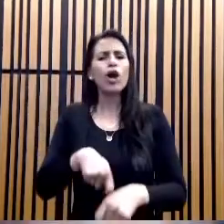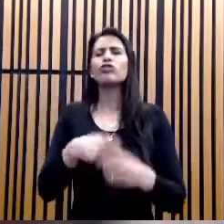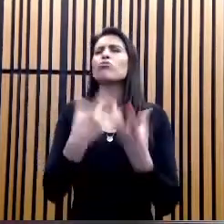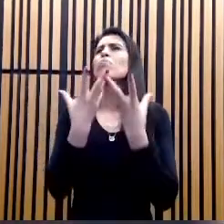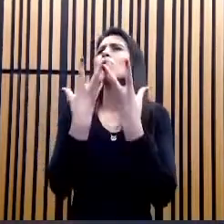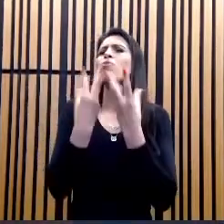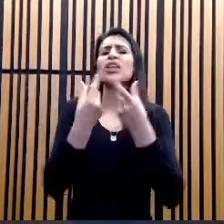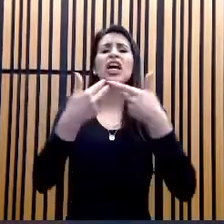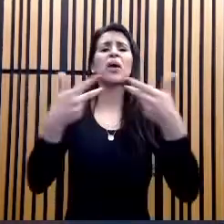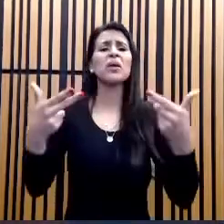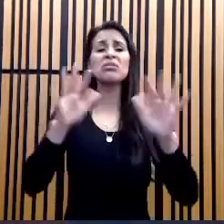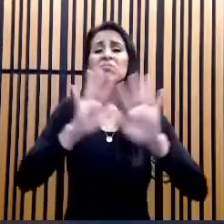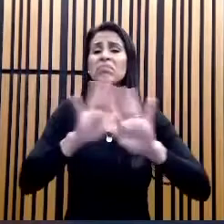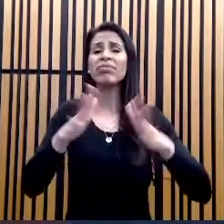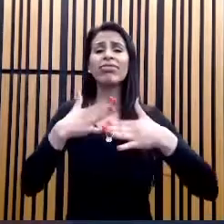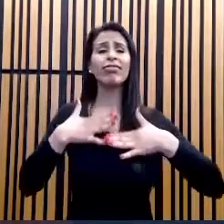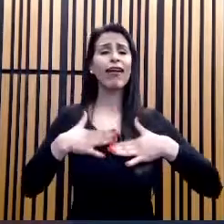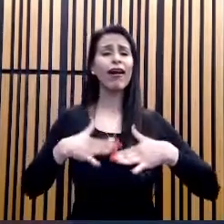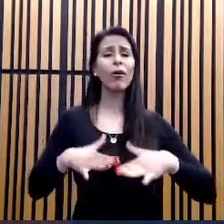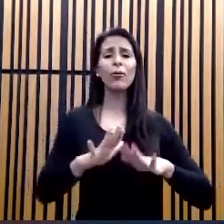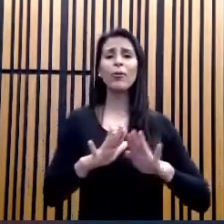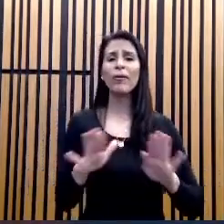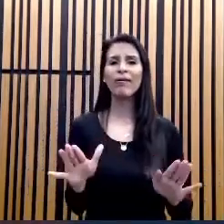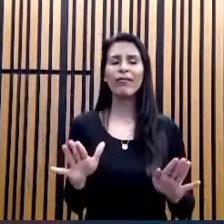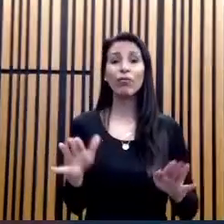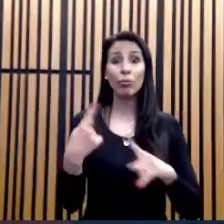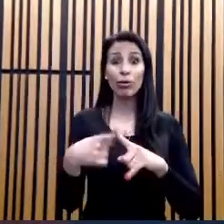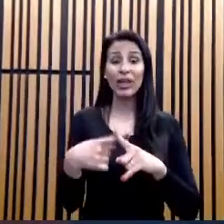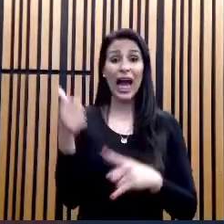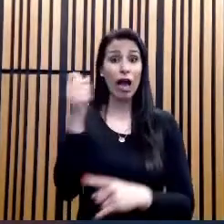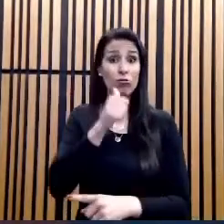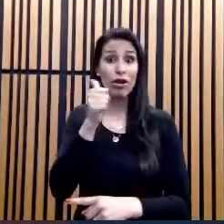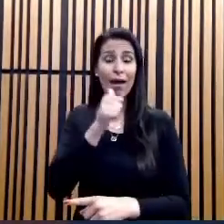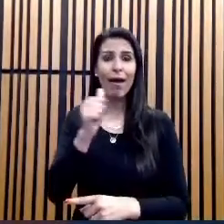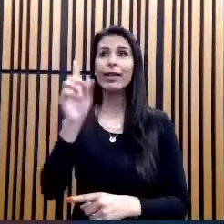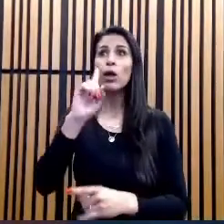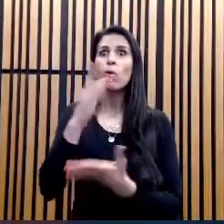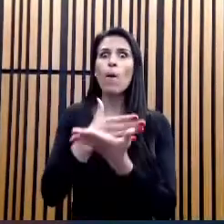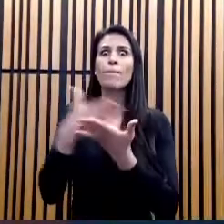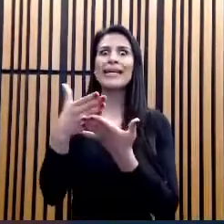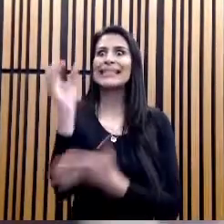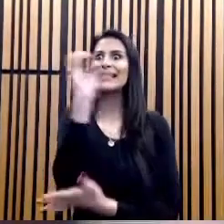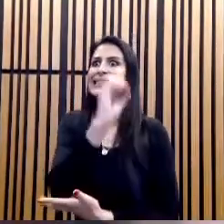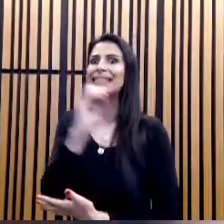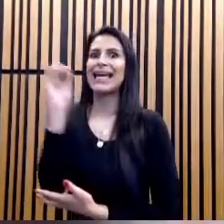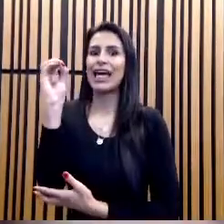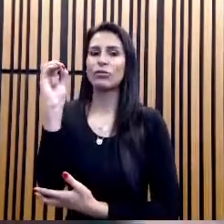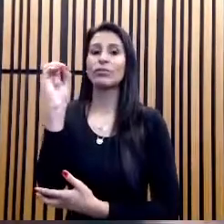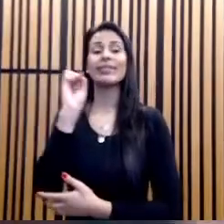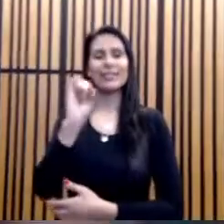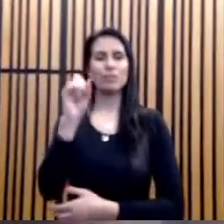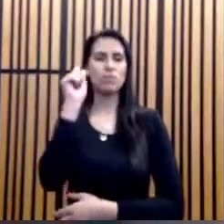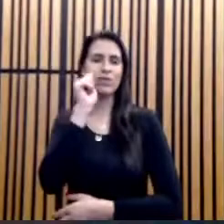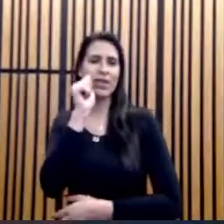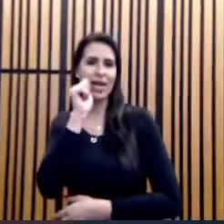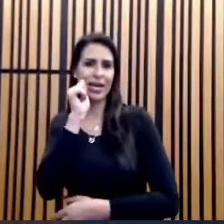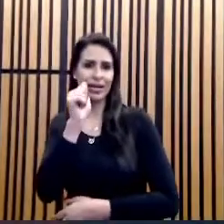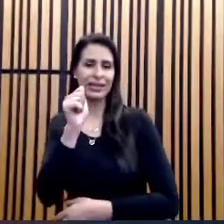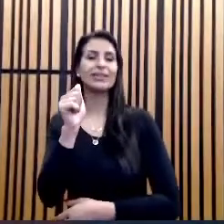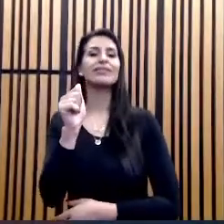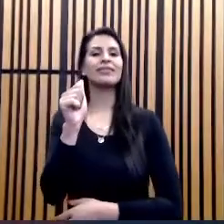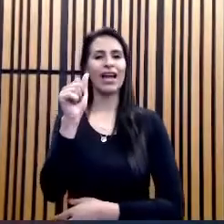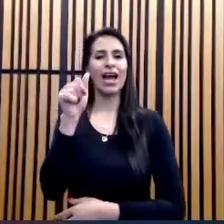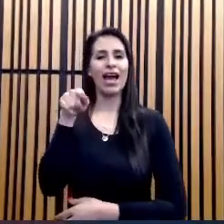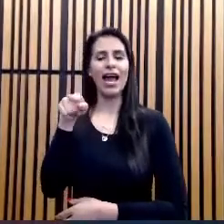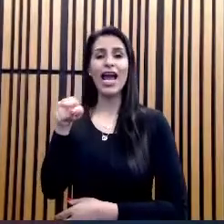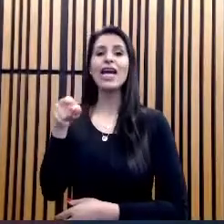tranquilidade absoluta, porque ela não começa do zero. Qualquer coisa que uma mulher perennial ou uma ageless, que é essa